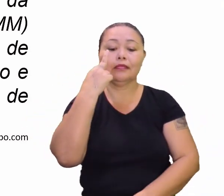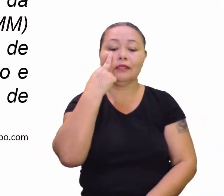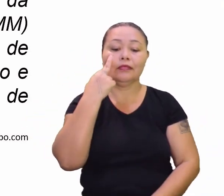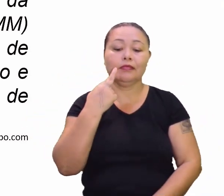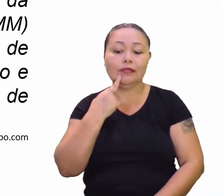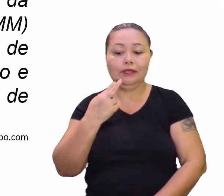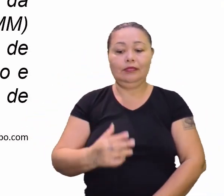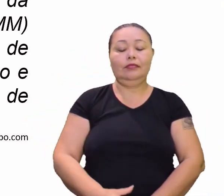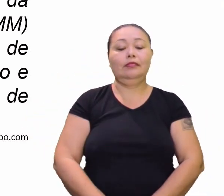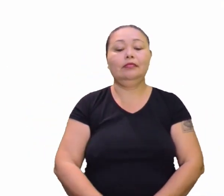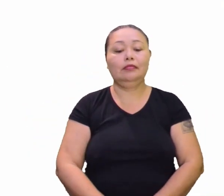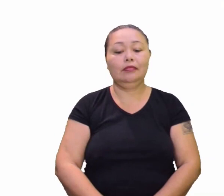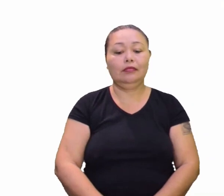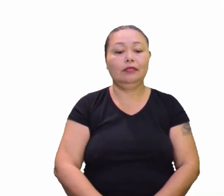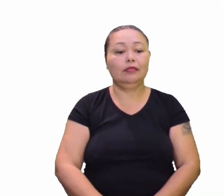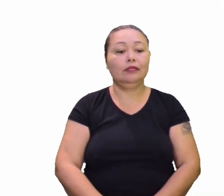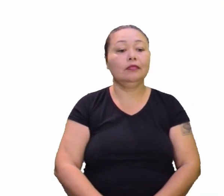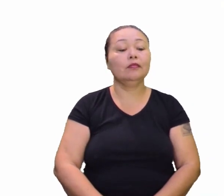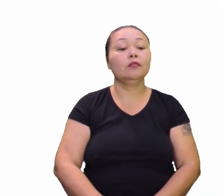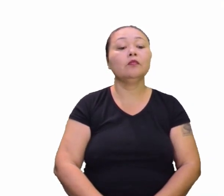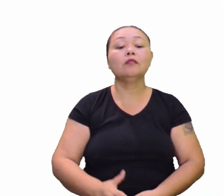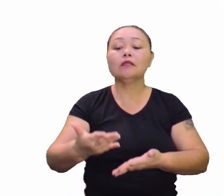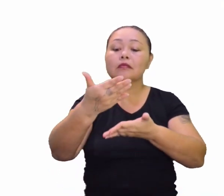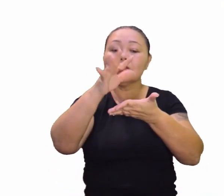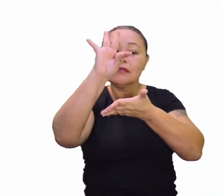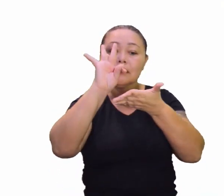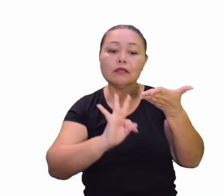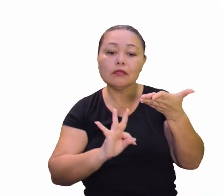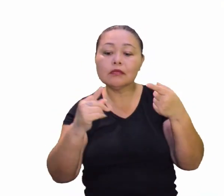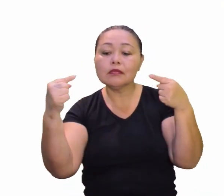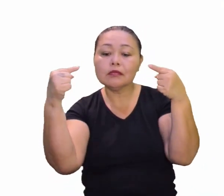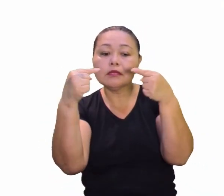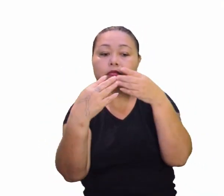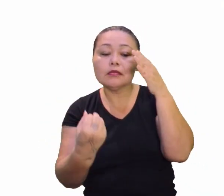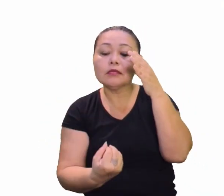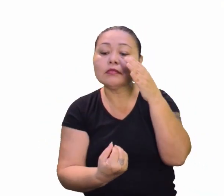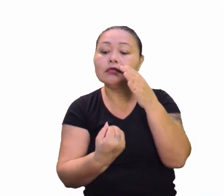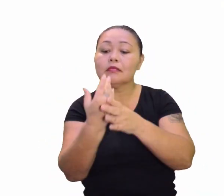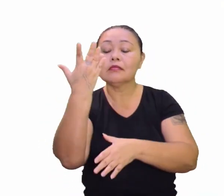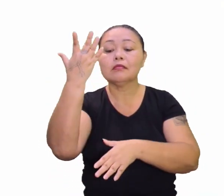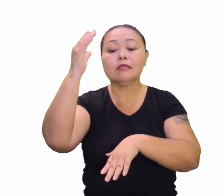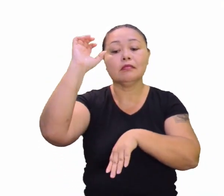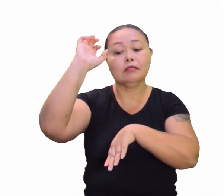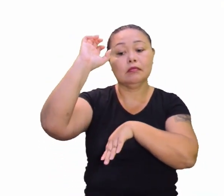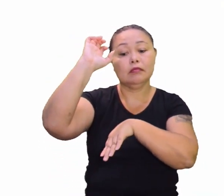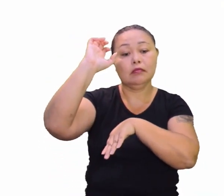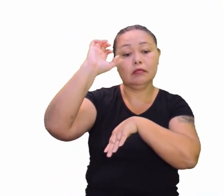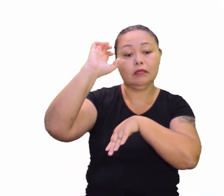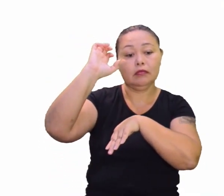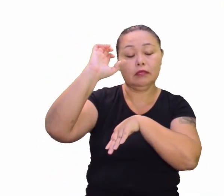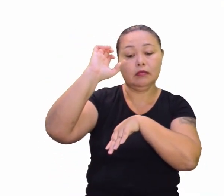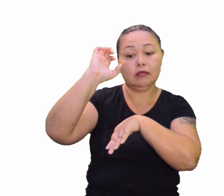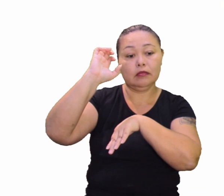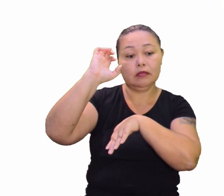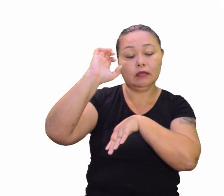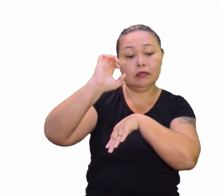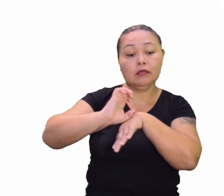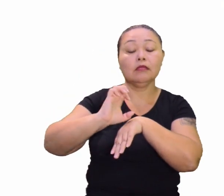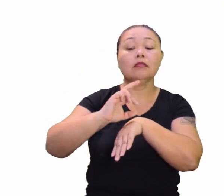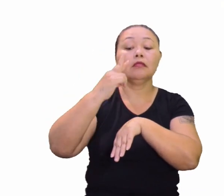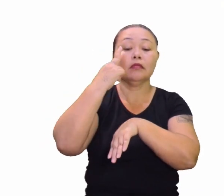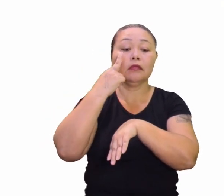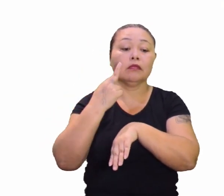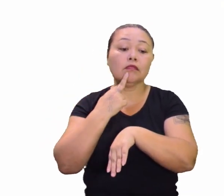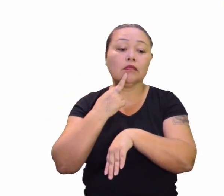território rondoniense. O fragmento refere-se à criação A.